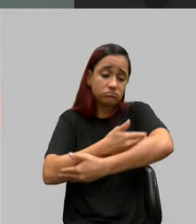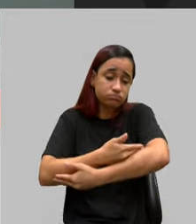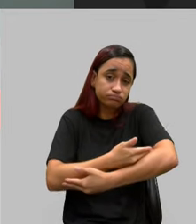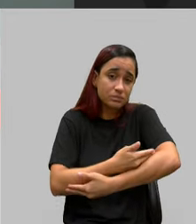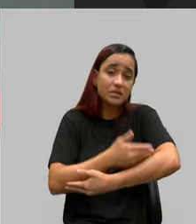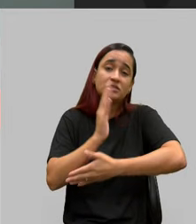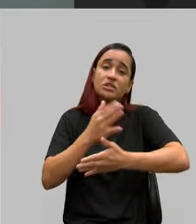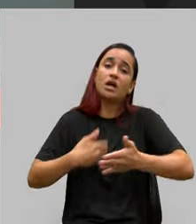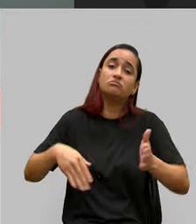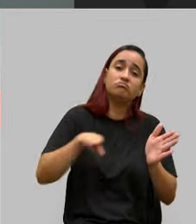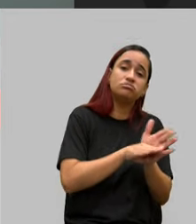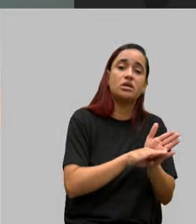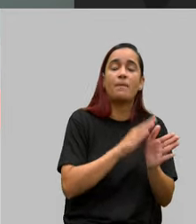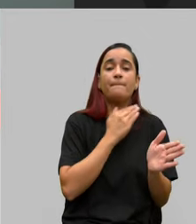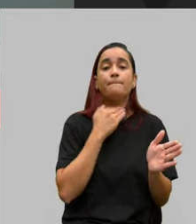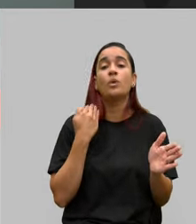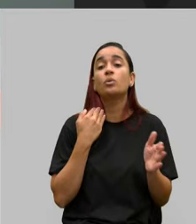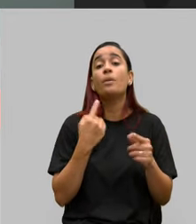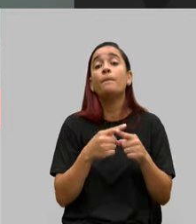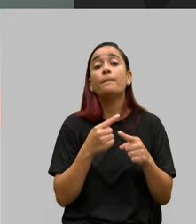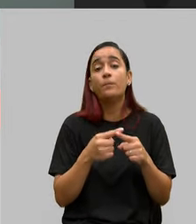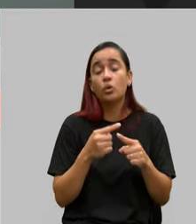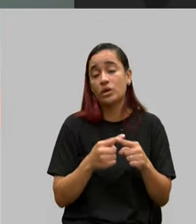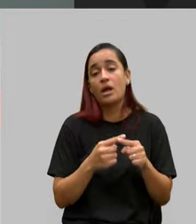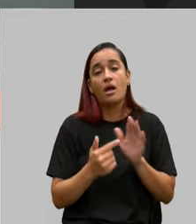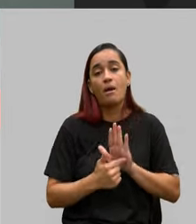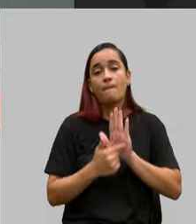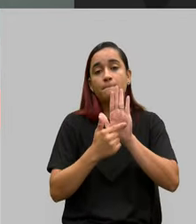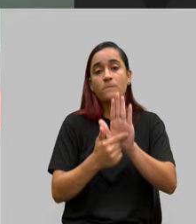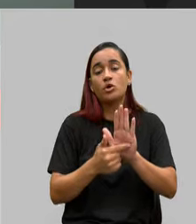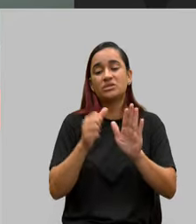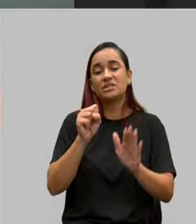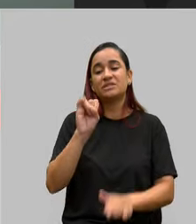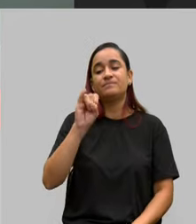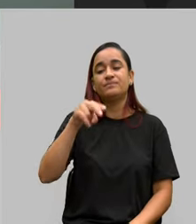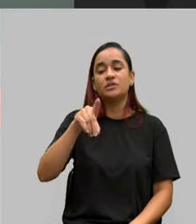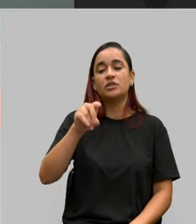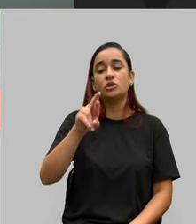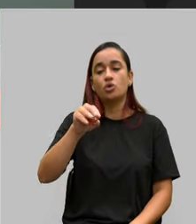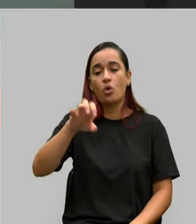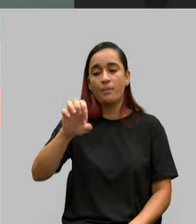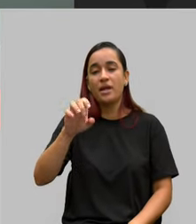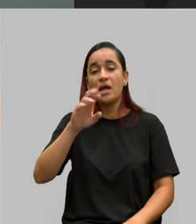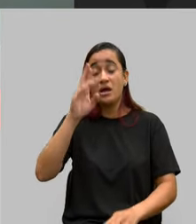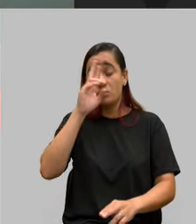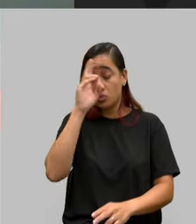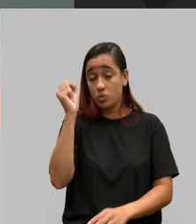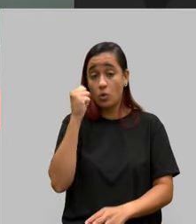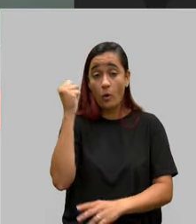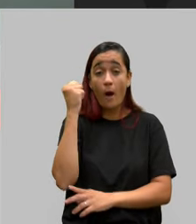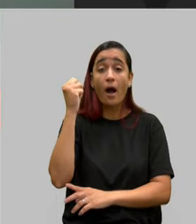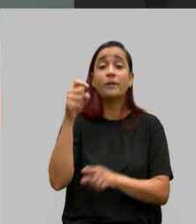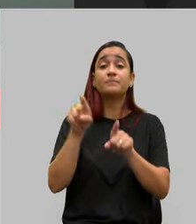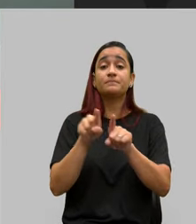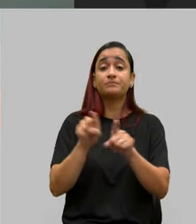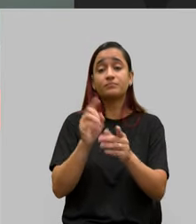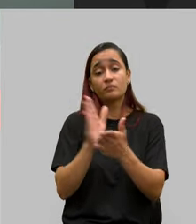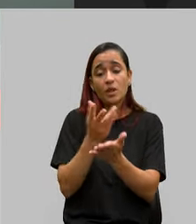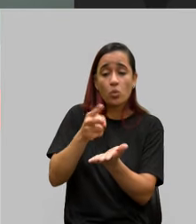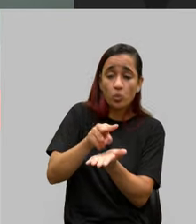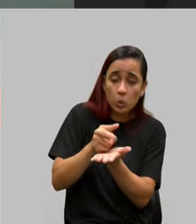óbito Evidente pois apresentar apresentam síndromes Raras com convulsões refratárias a uso dos medicamentos